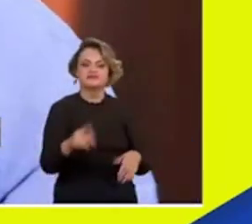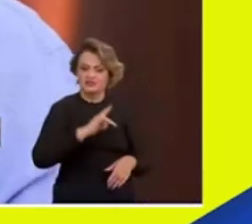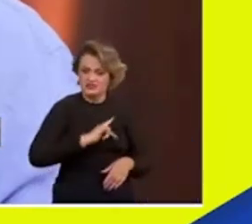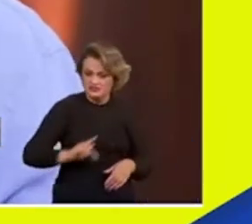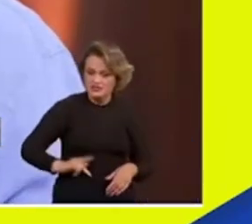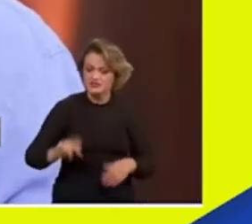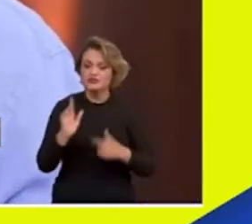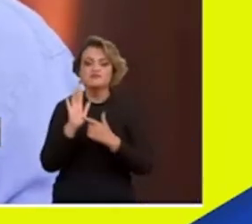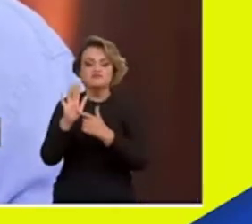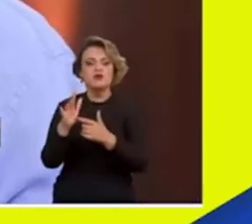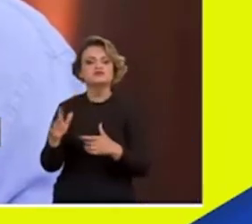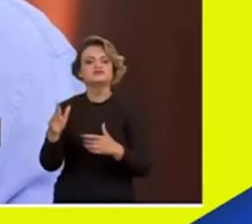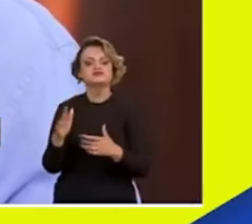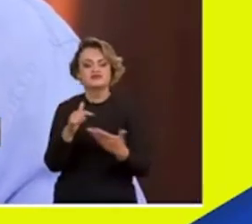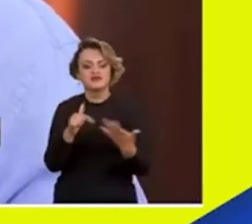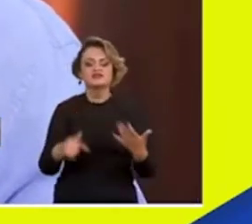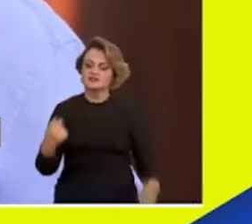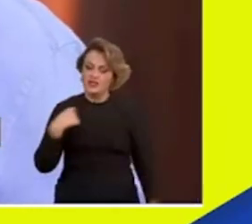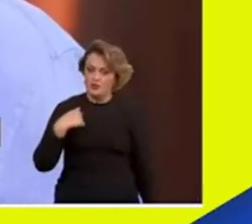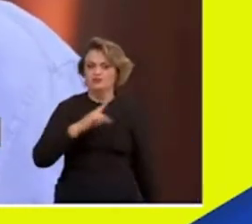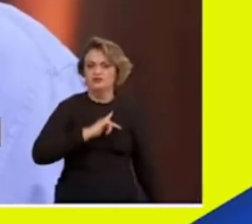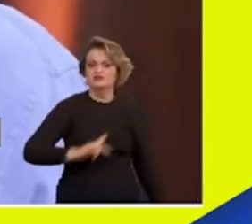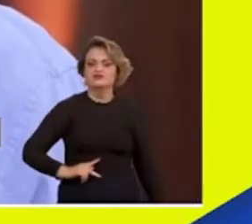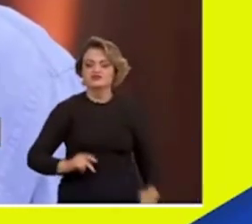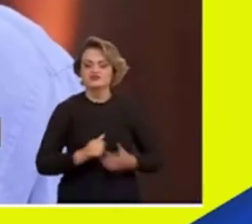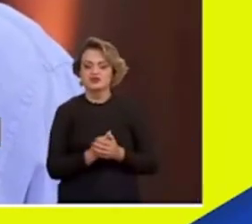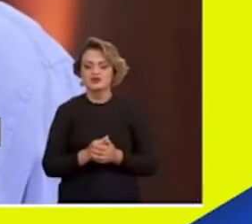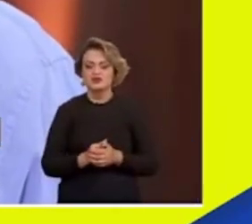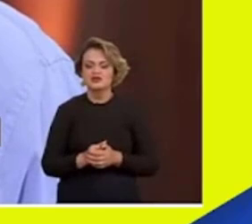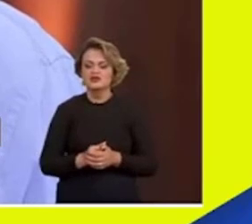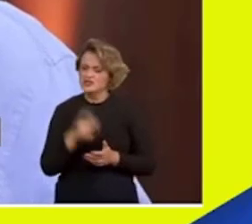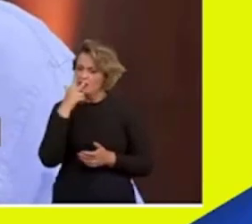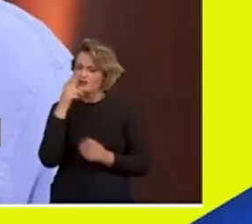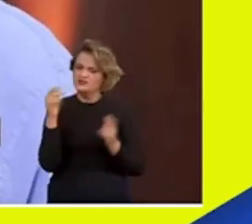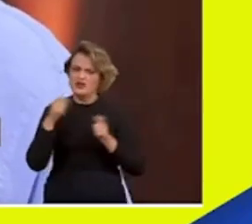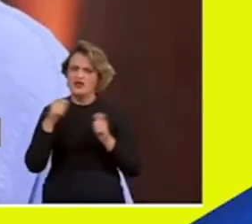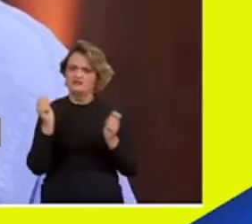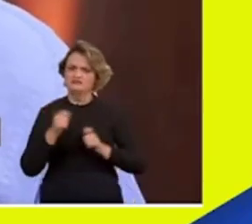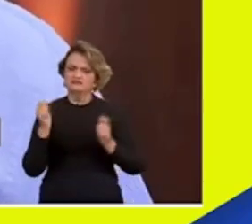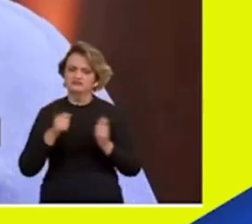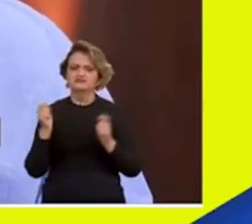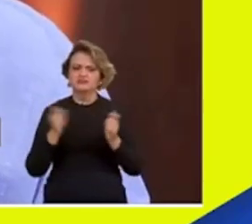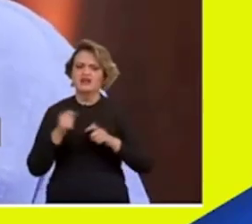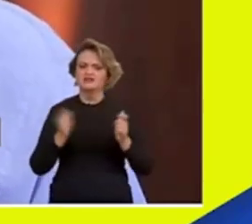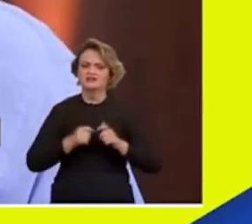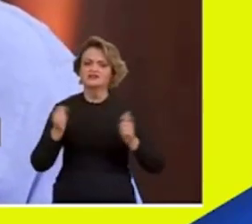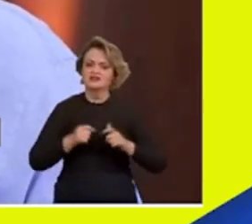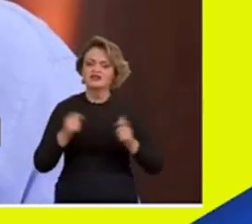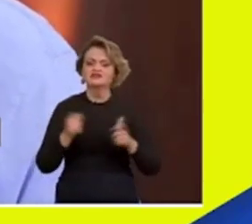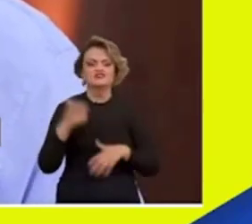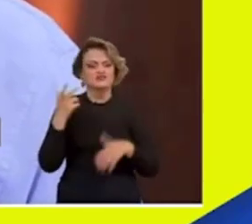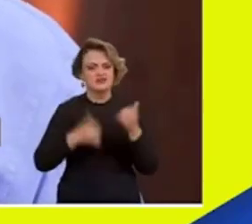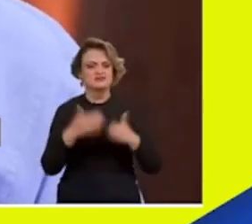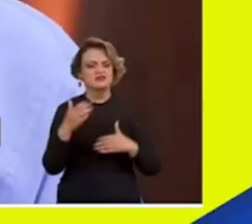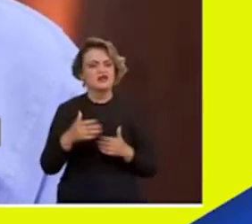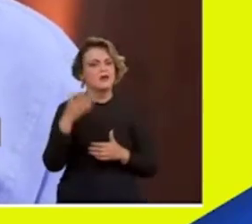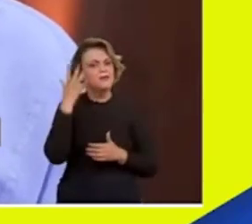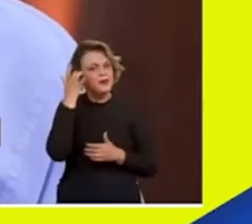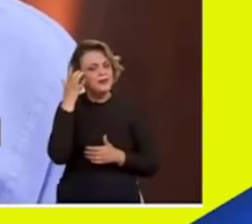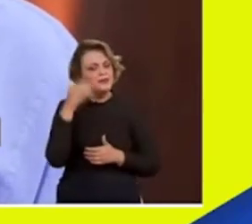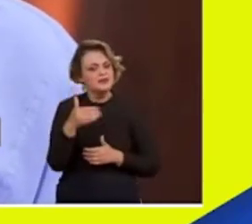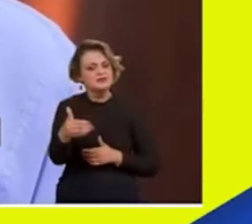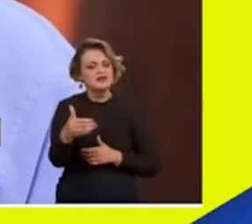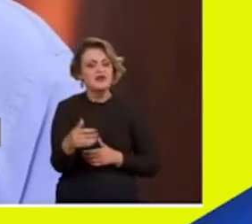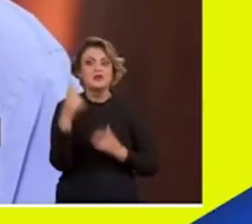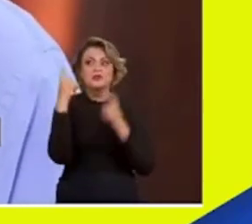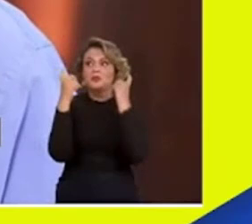presidente da República. E eu acho plenamente possível. Nós vamos discutir isso nesses próximos dias. Não estou preocupado, ainda